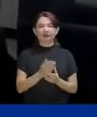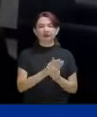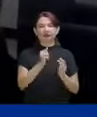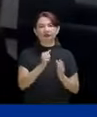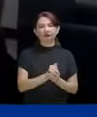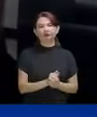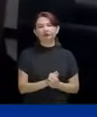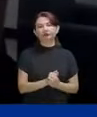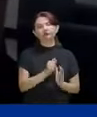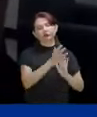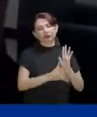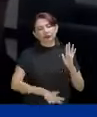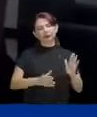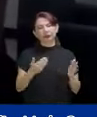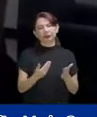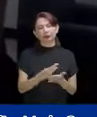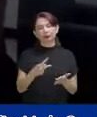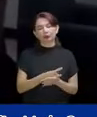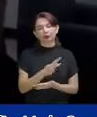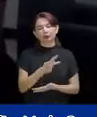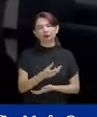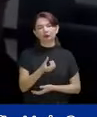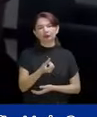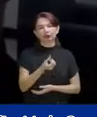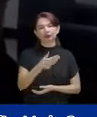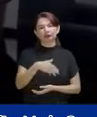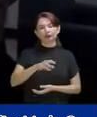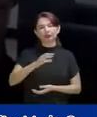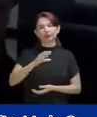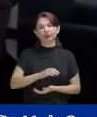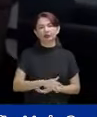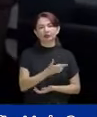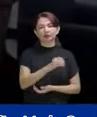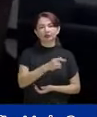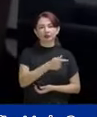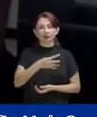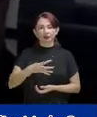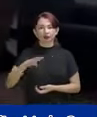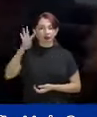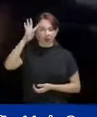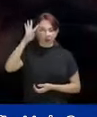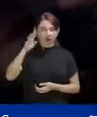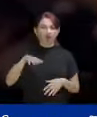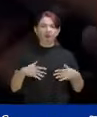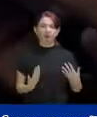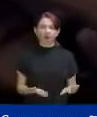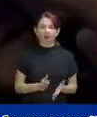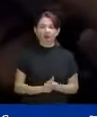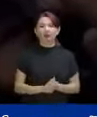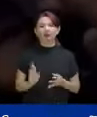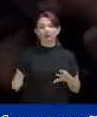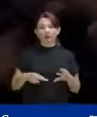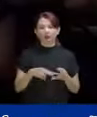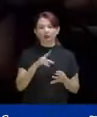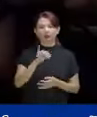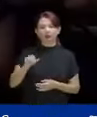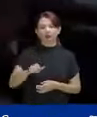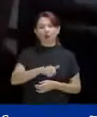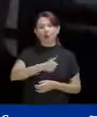pela recorrente ocorreu no dia 6/3/2024, numa quarta-feira. Por sua vez, a interposição do presente recurso se deu no